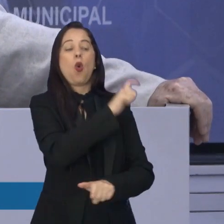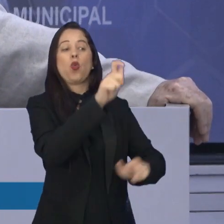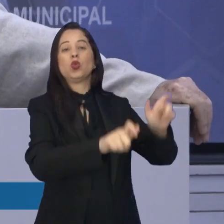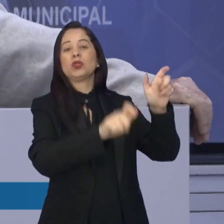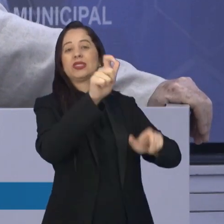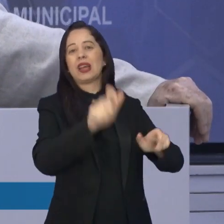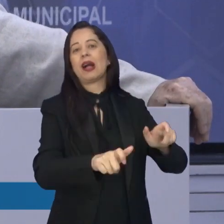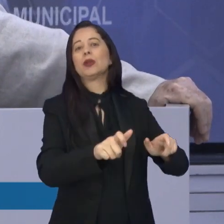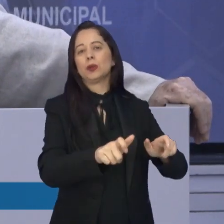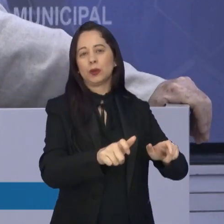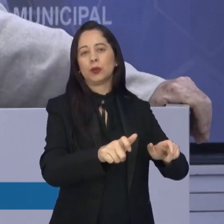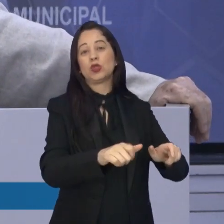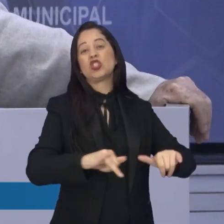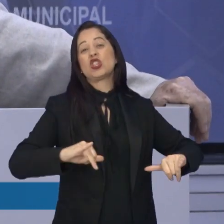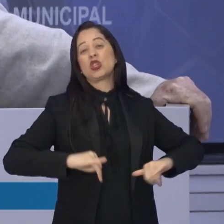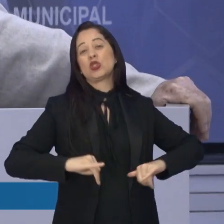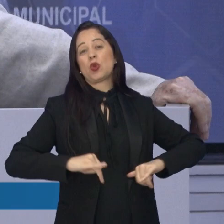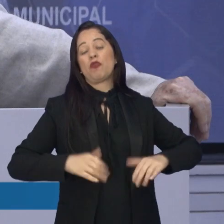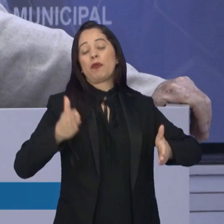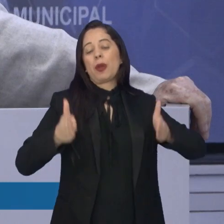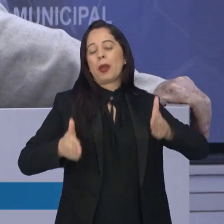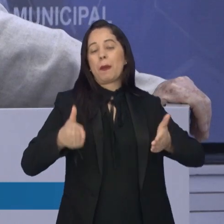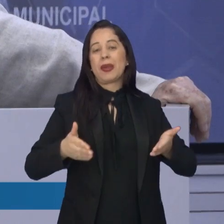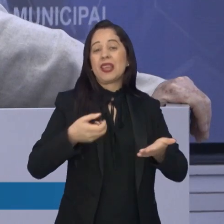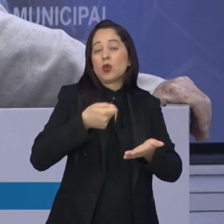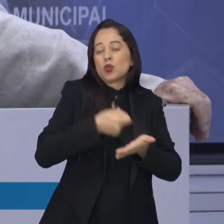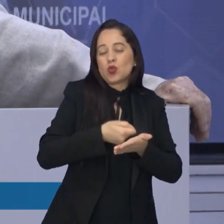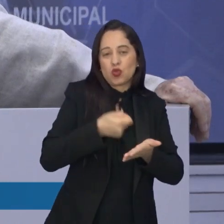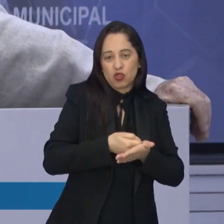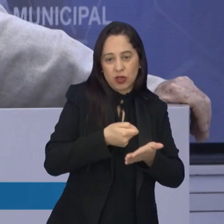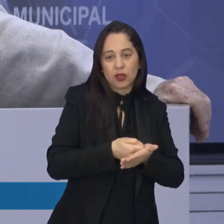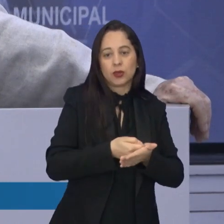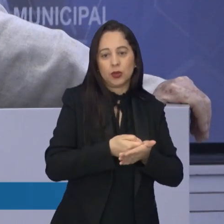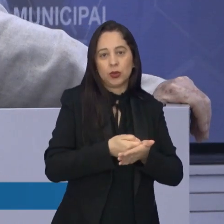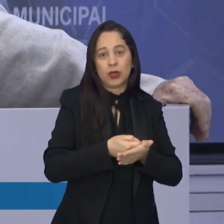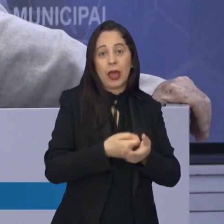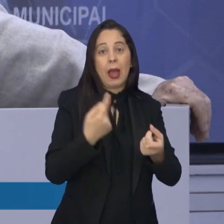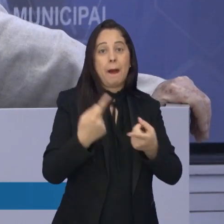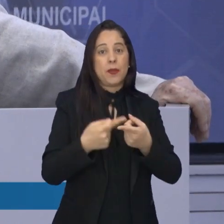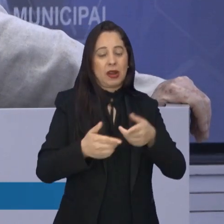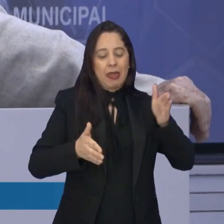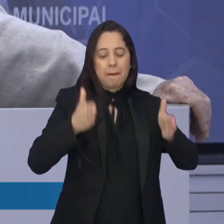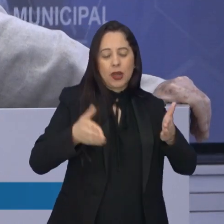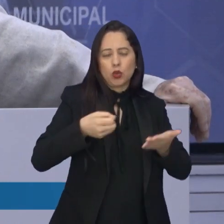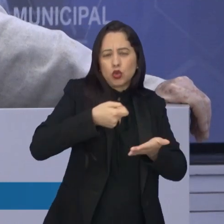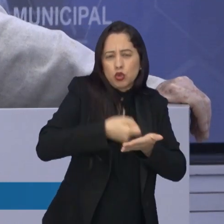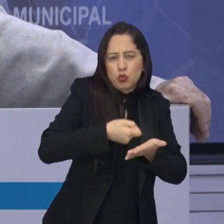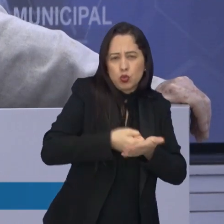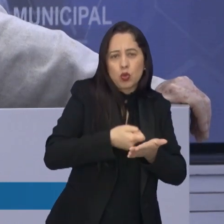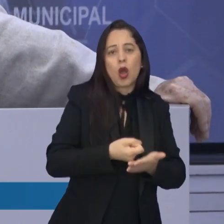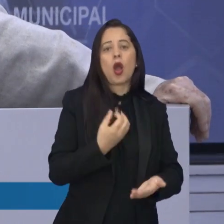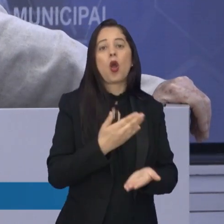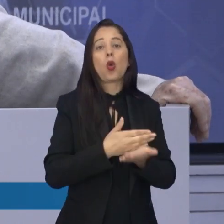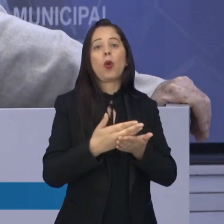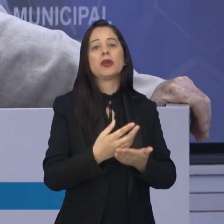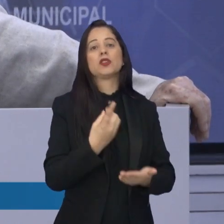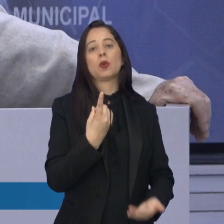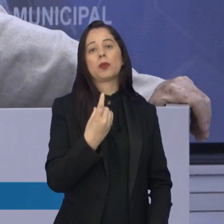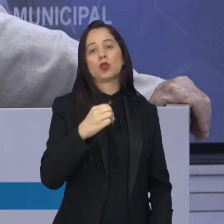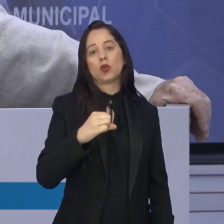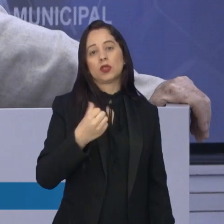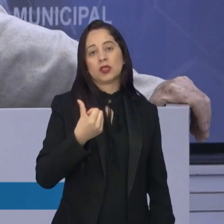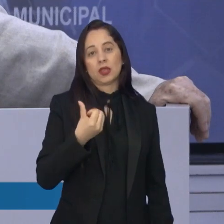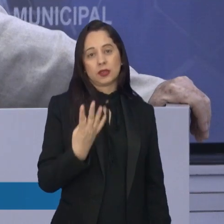para mostrar que a ditadura que começou em 64, se perpetuou